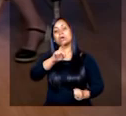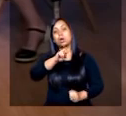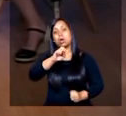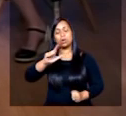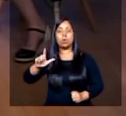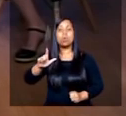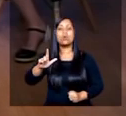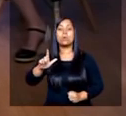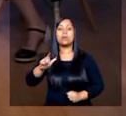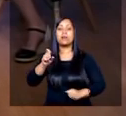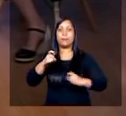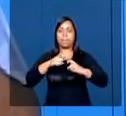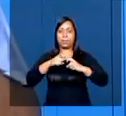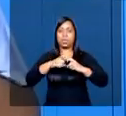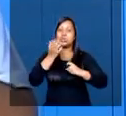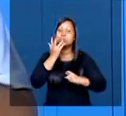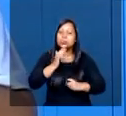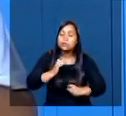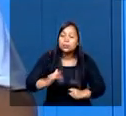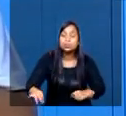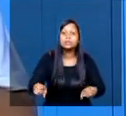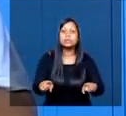a Carol é pediatra, né?